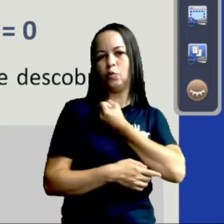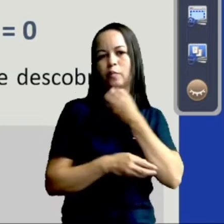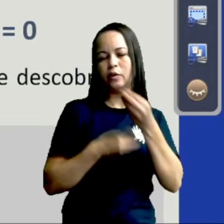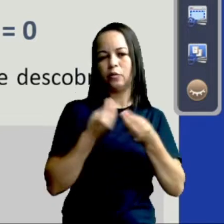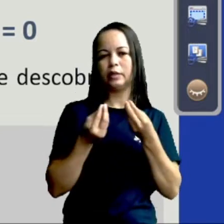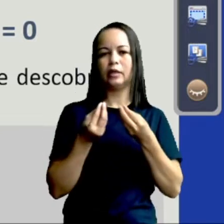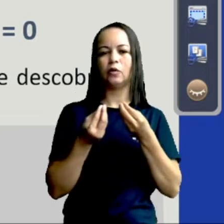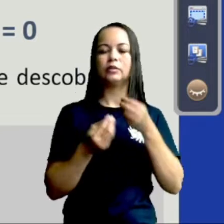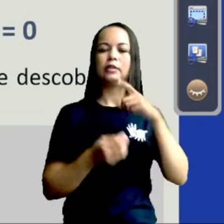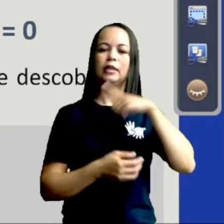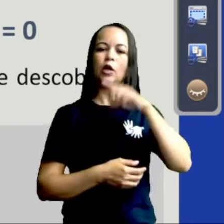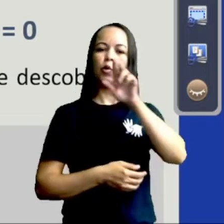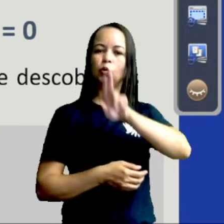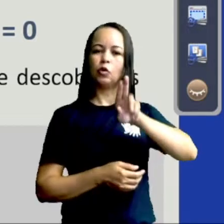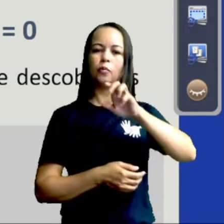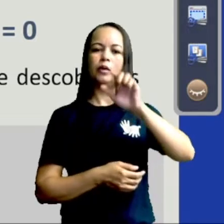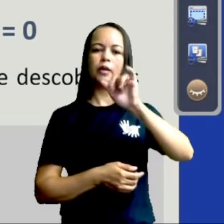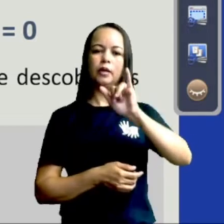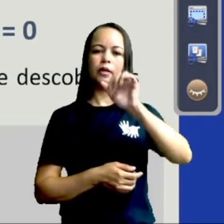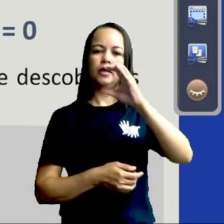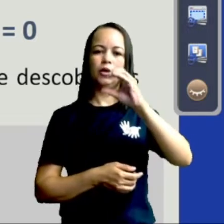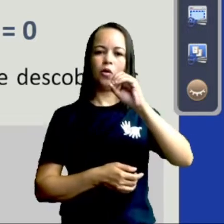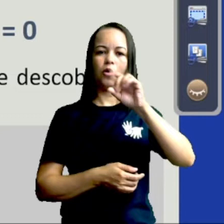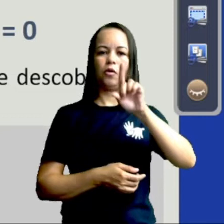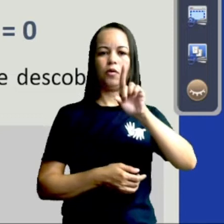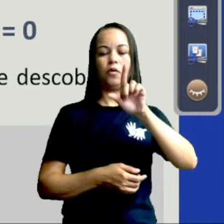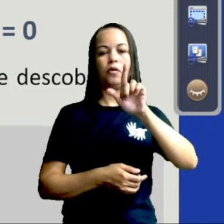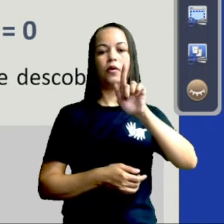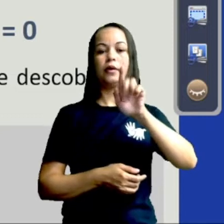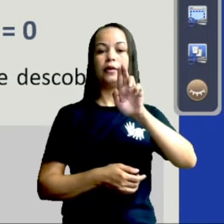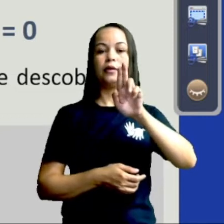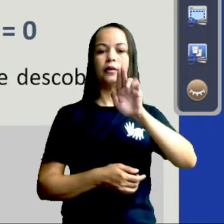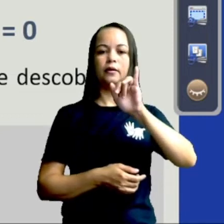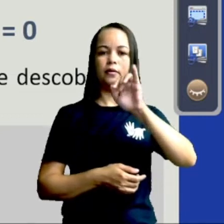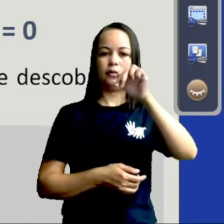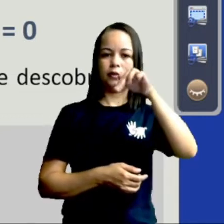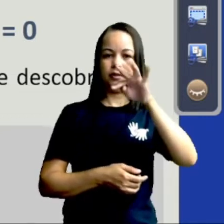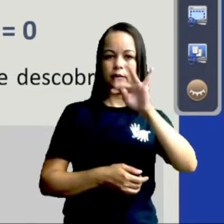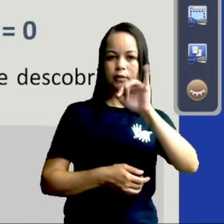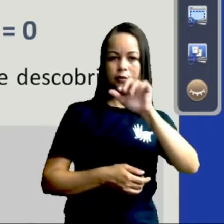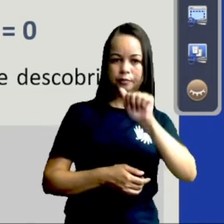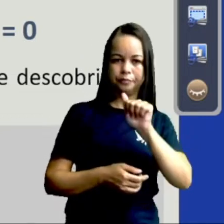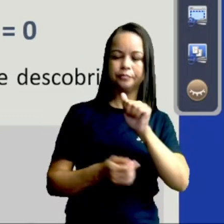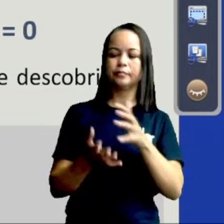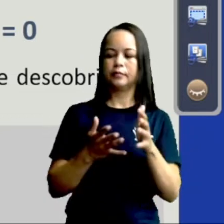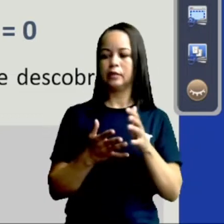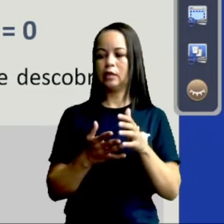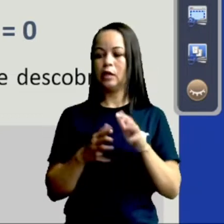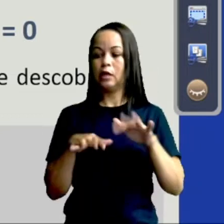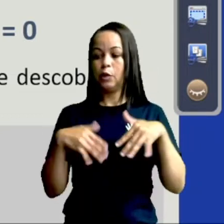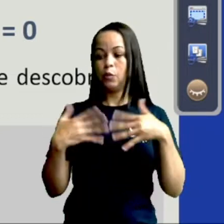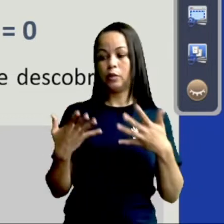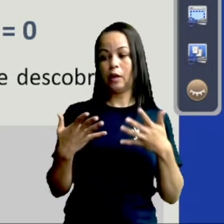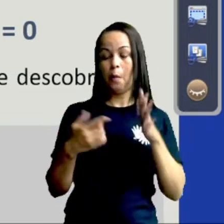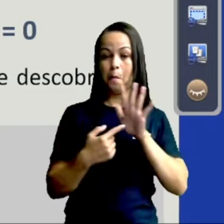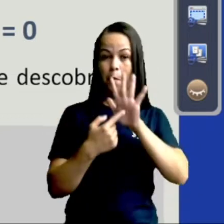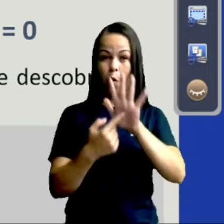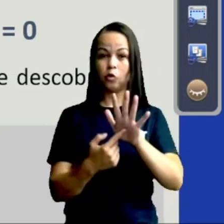de incógnita, ok? E quando essas expressões aparecem com